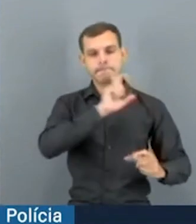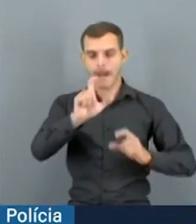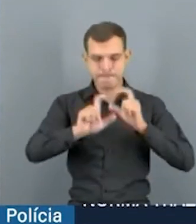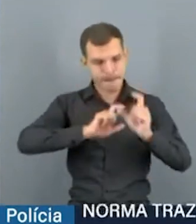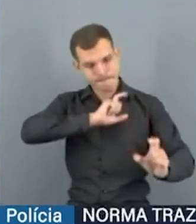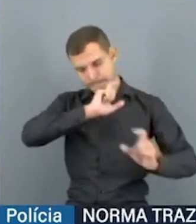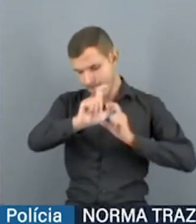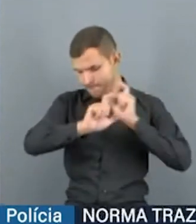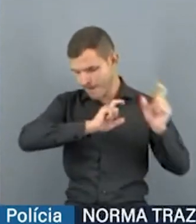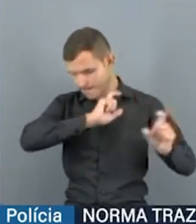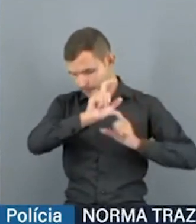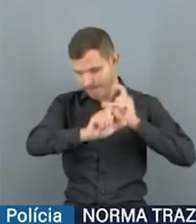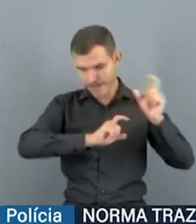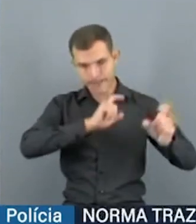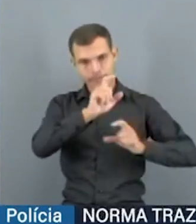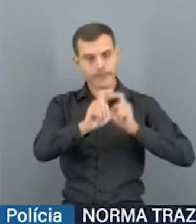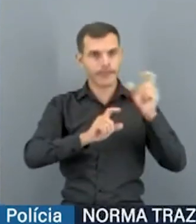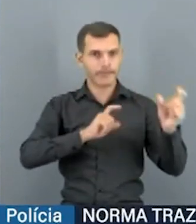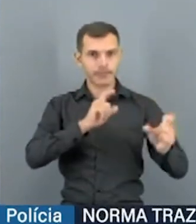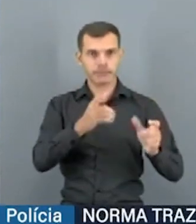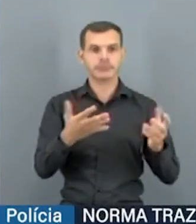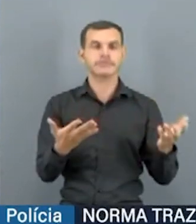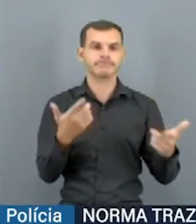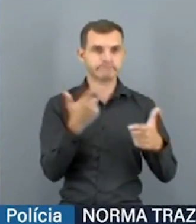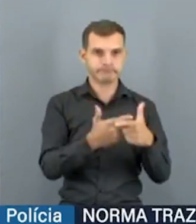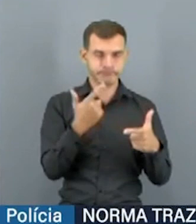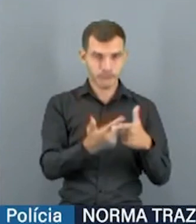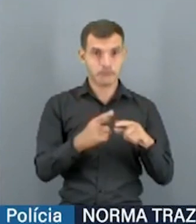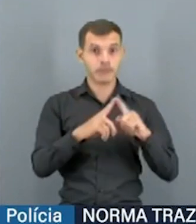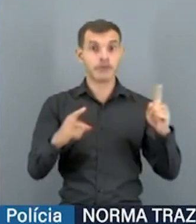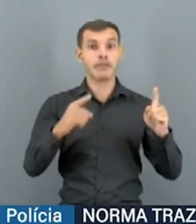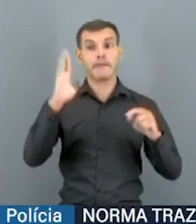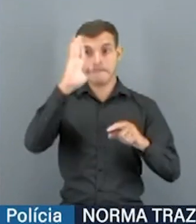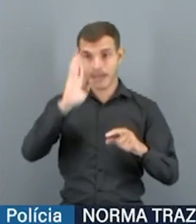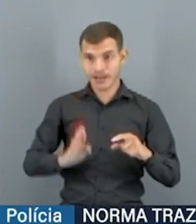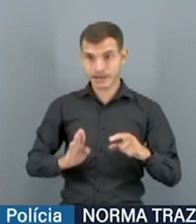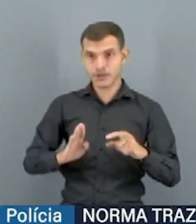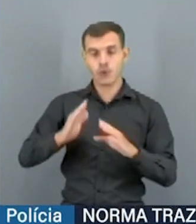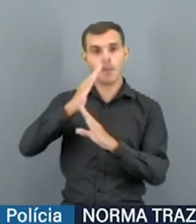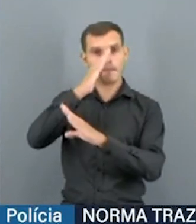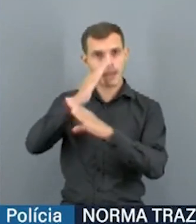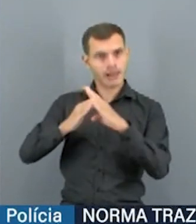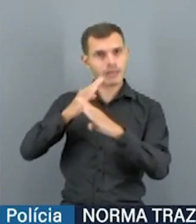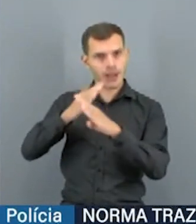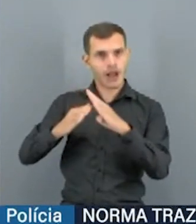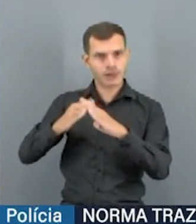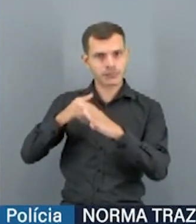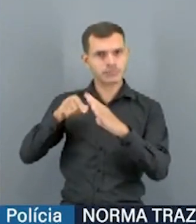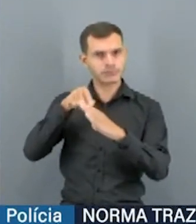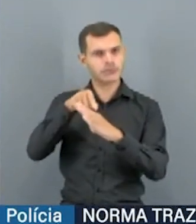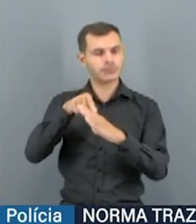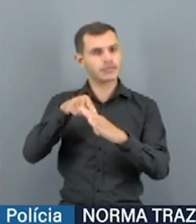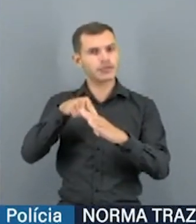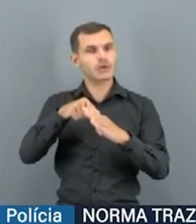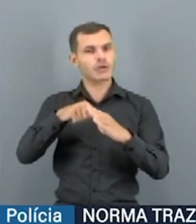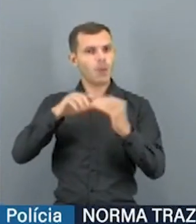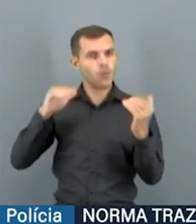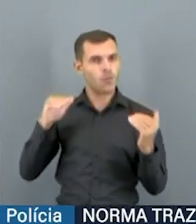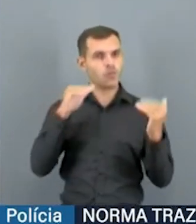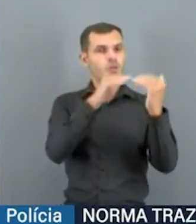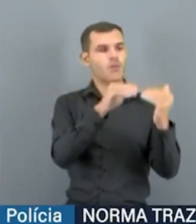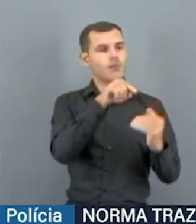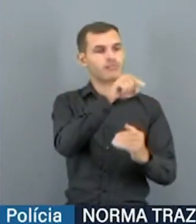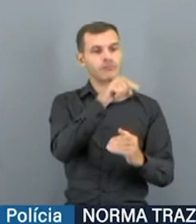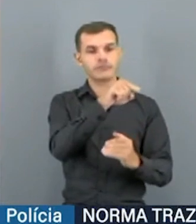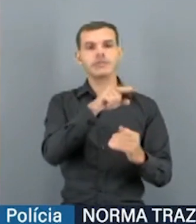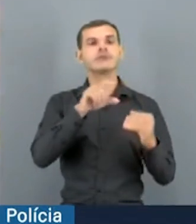Brasil pensava e defendia o que o senhor pensava e defendia. O senhor estava defendendo